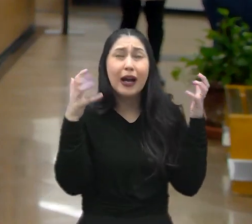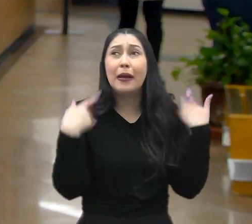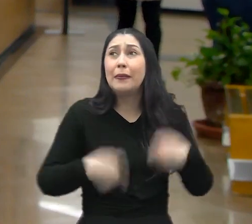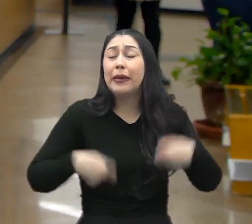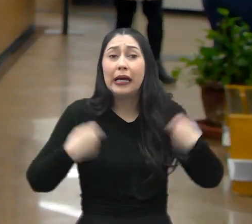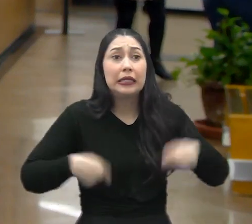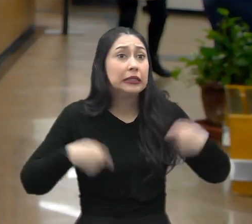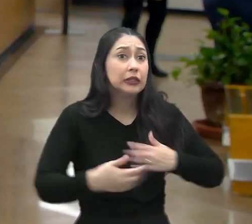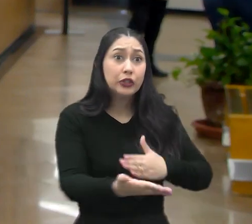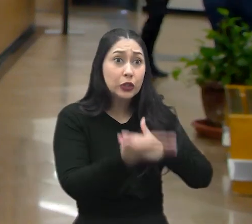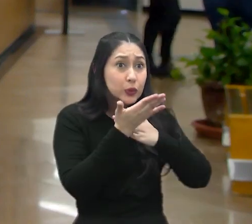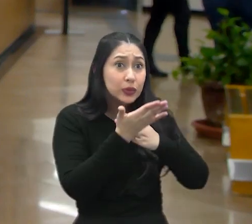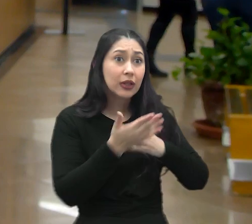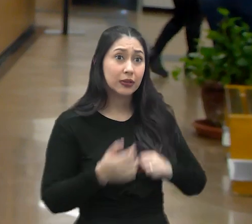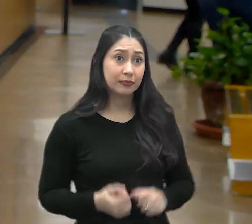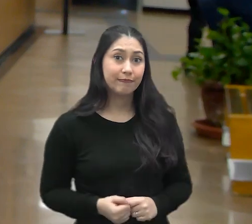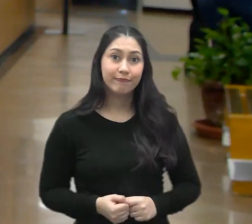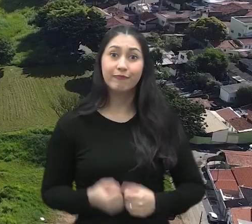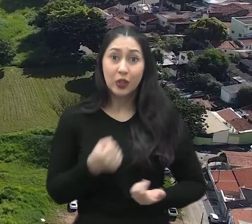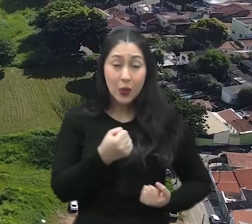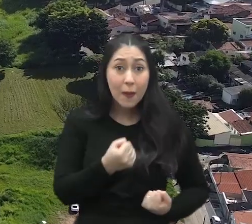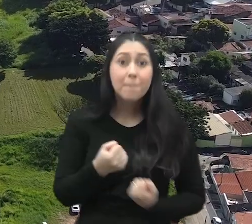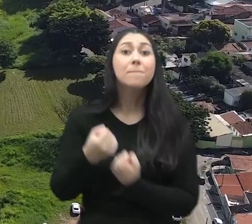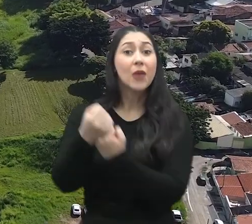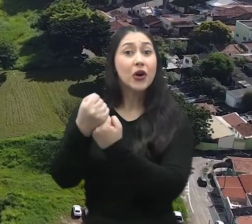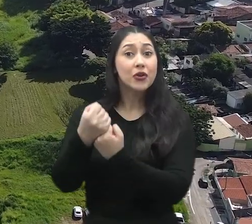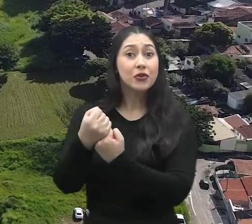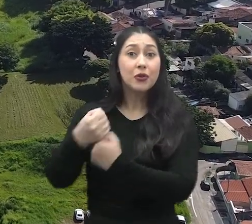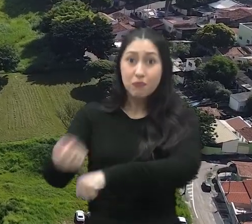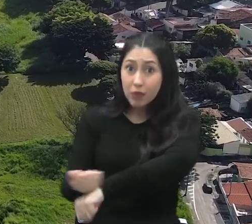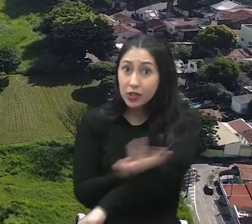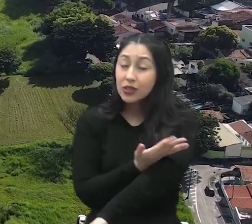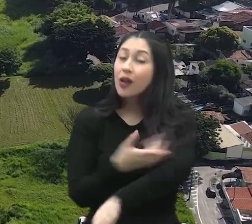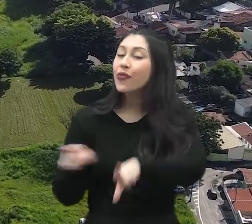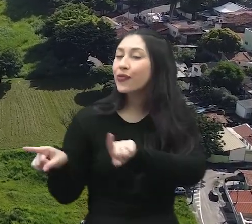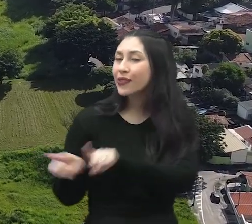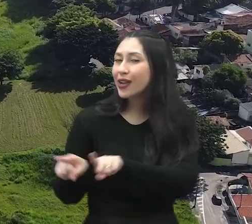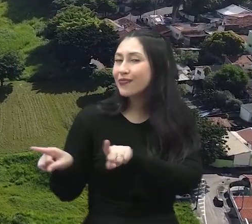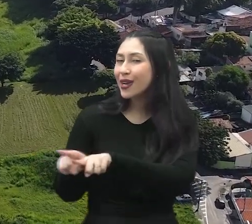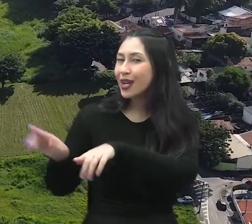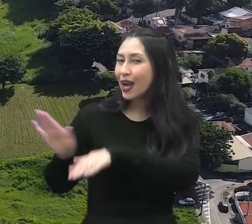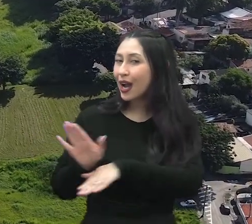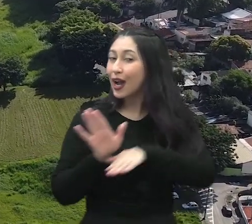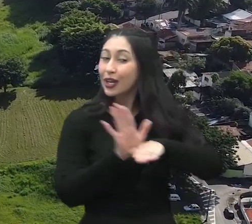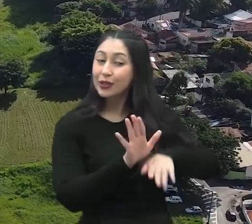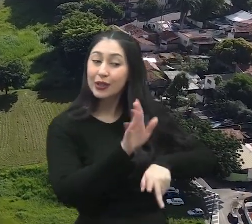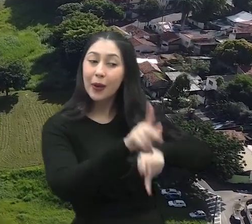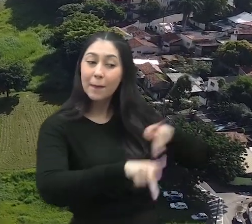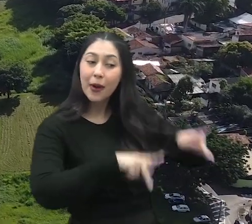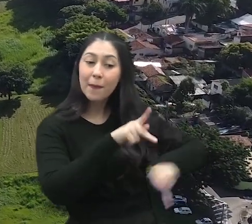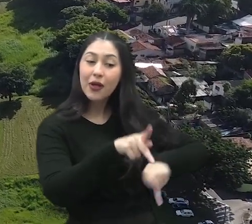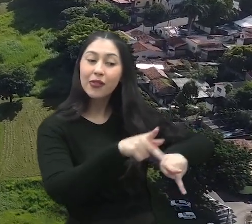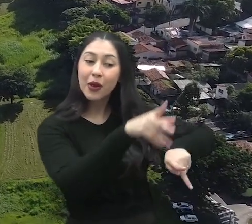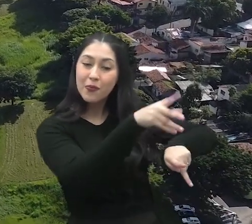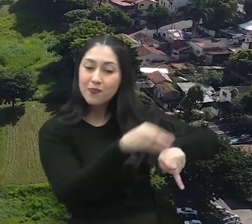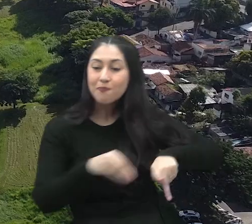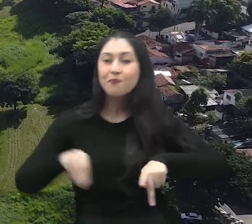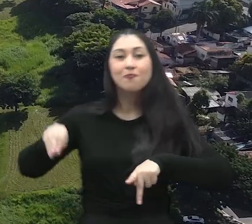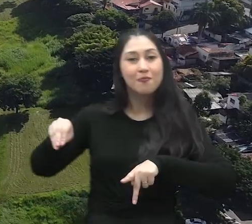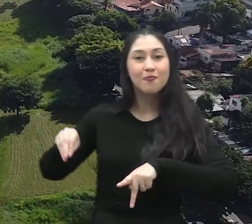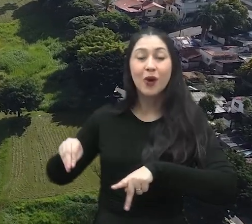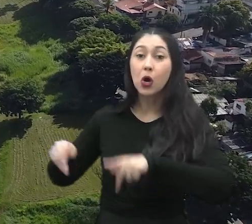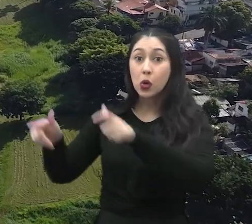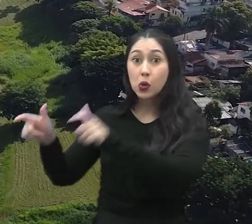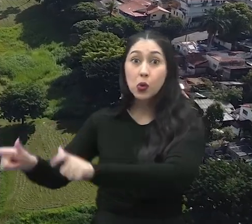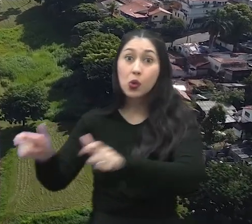sufocadas e estão pedindo socorro de alguém que a escute. Além do amparo emocional, o serviço poderá funcionar como uma ponte entre a população e os